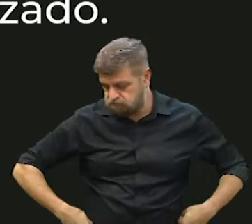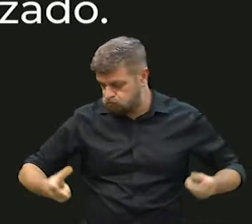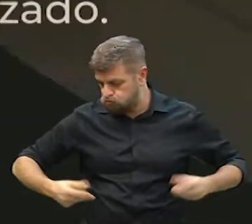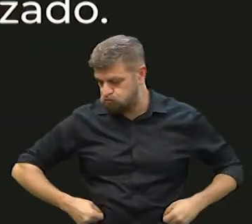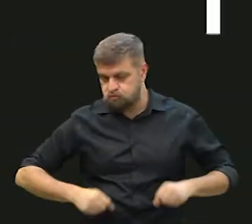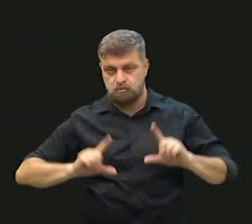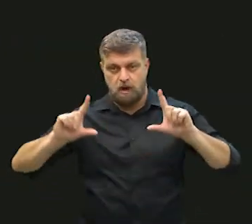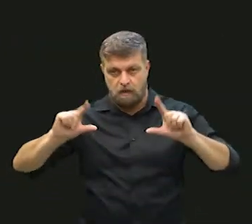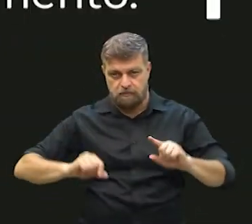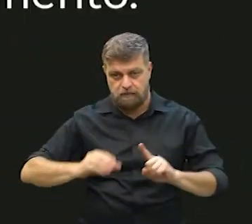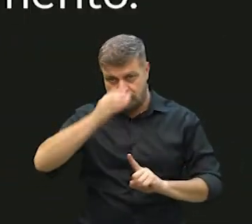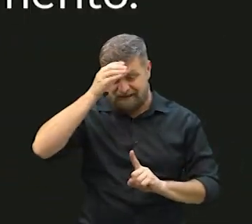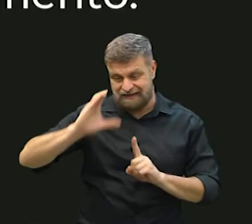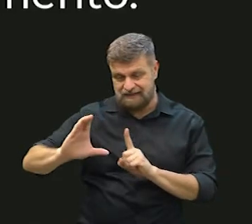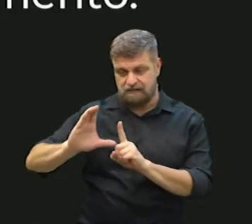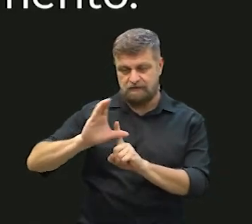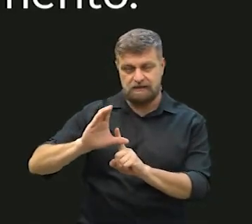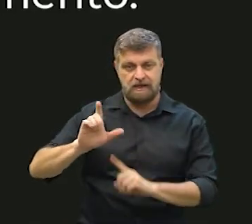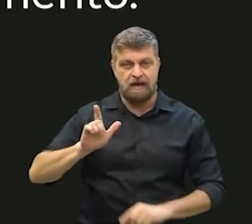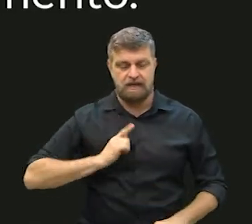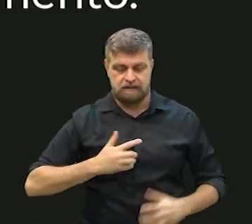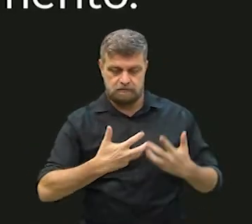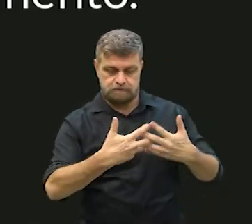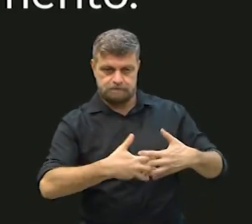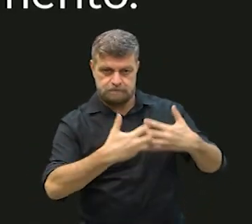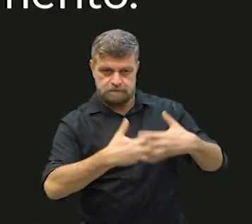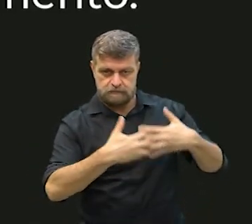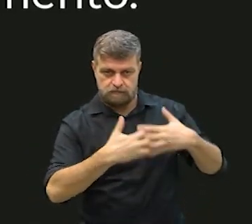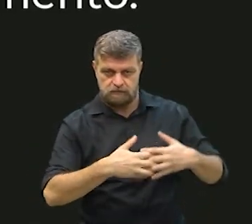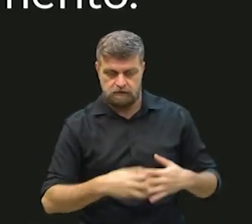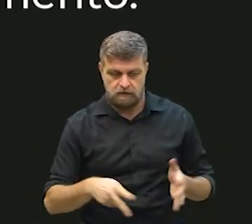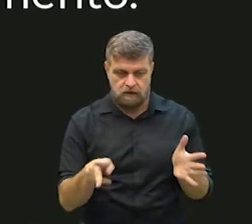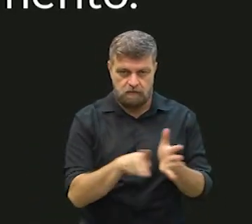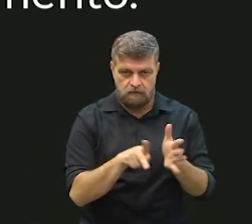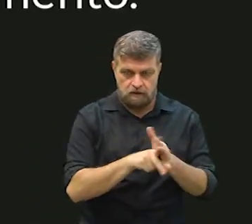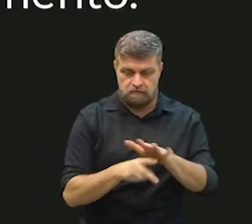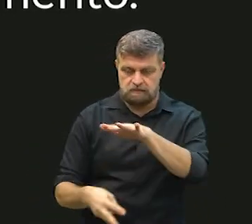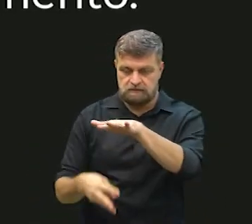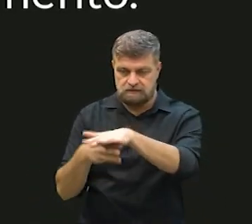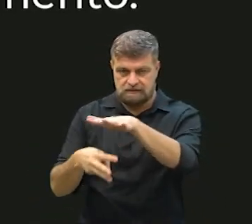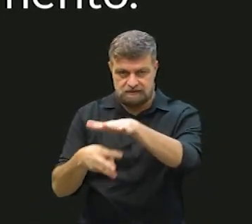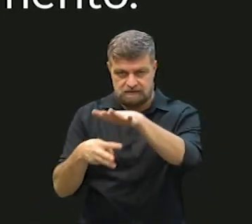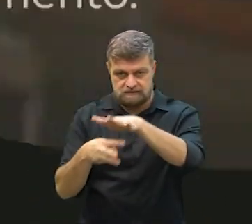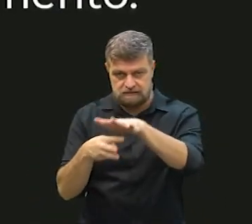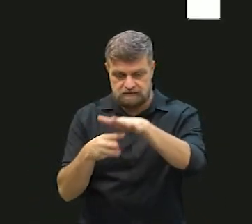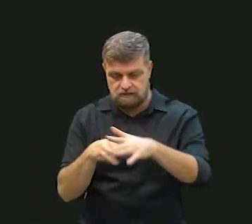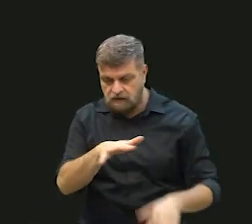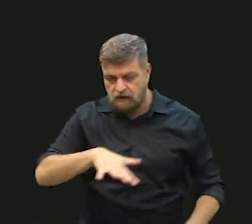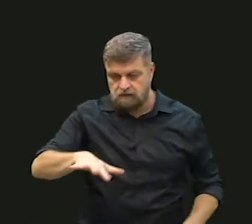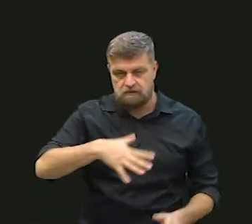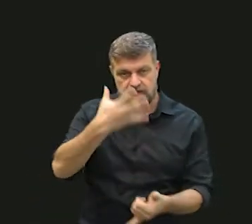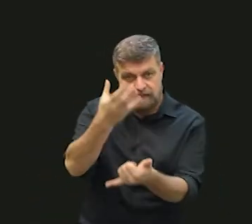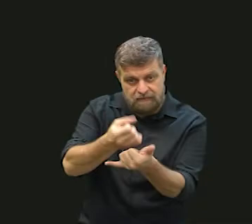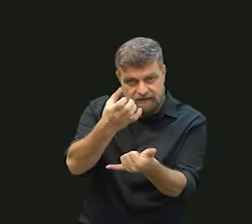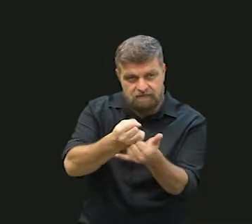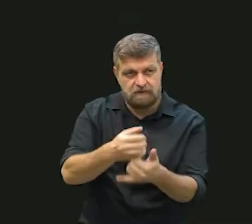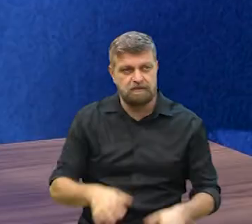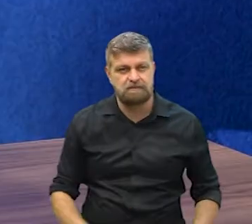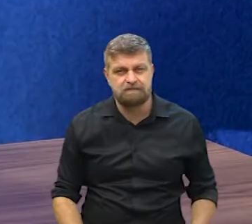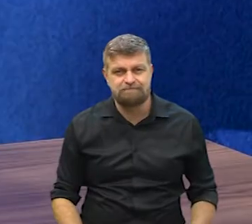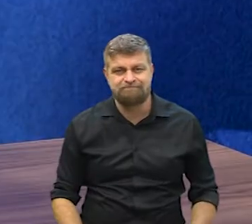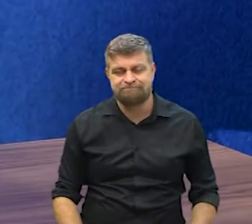para clientes e gerando frequência e produtividade para os próprios prestadores de serviços que estão na nossa